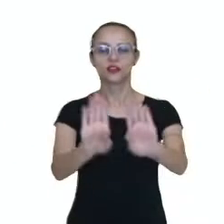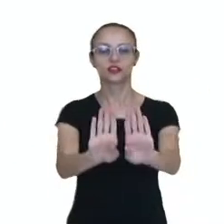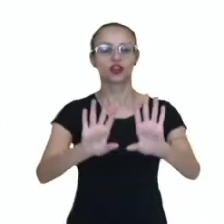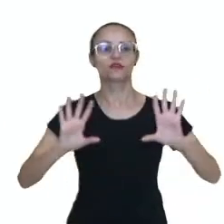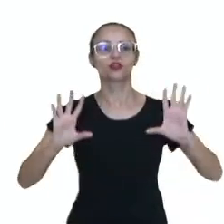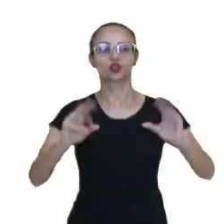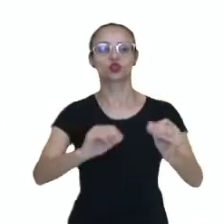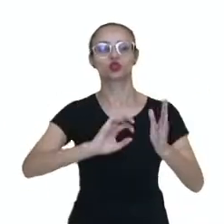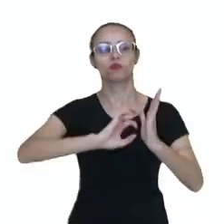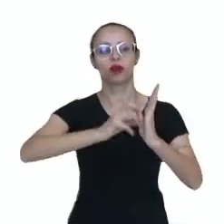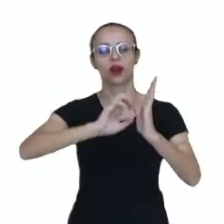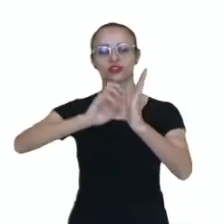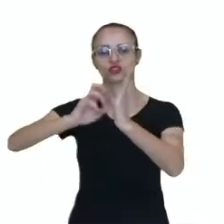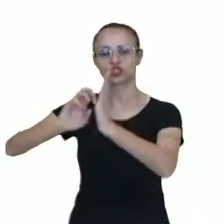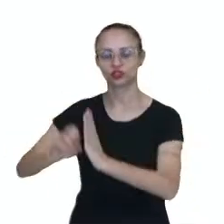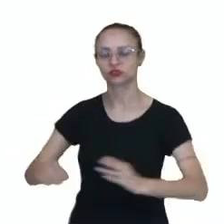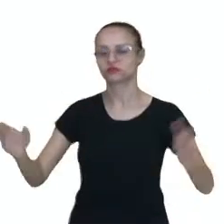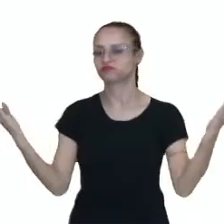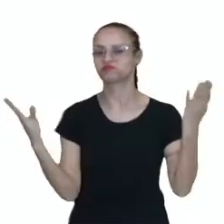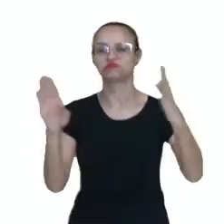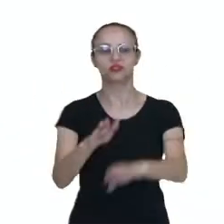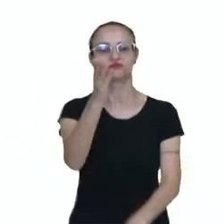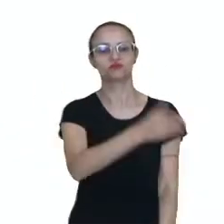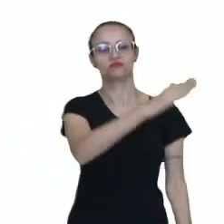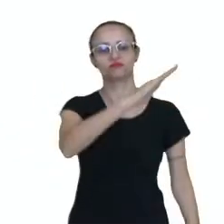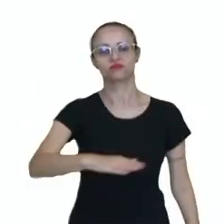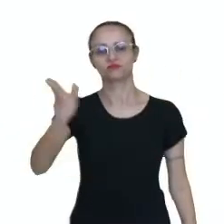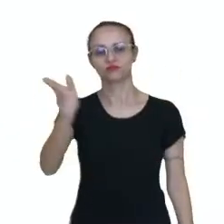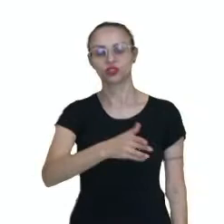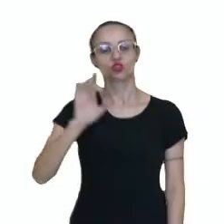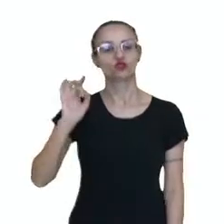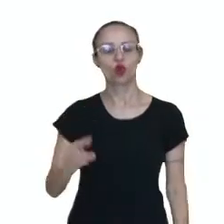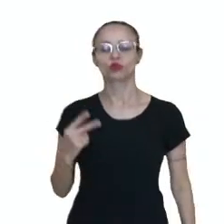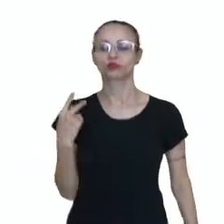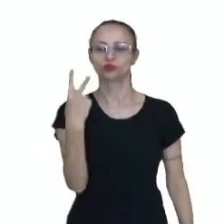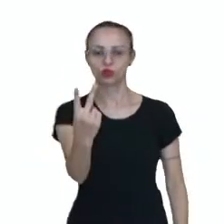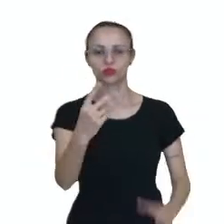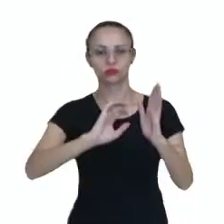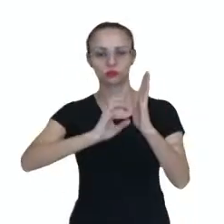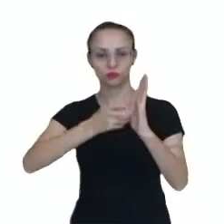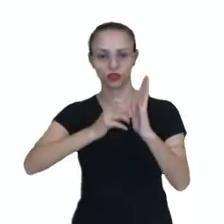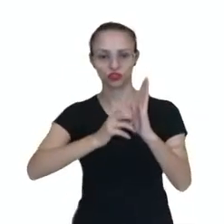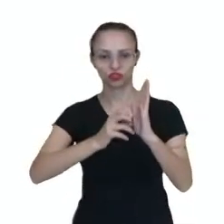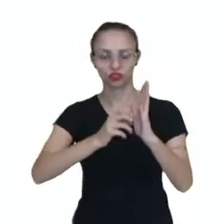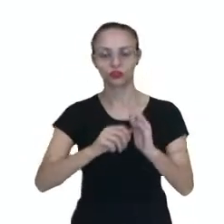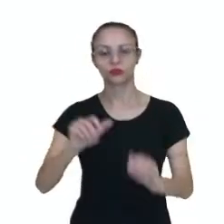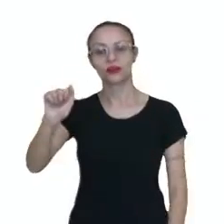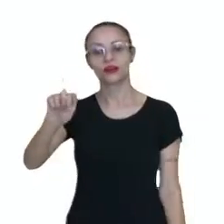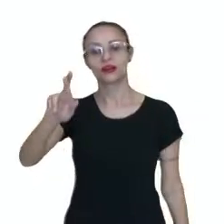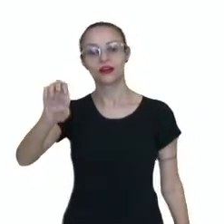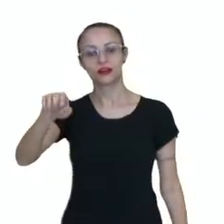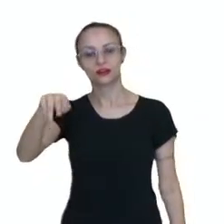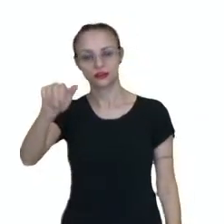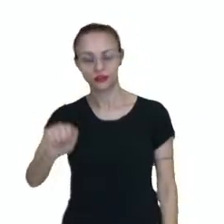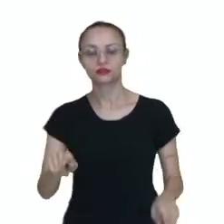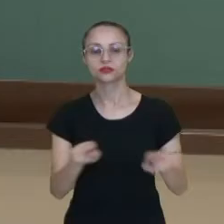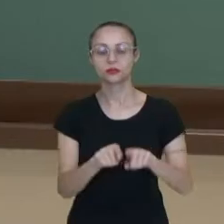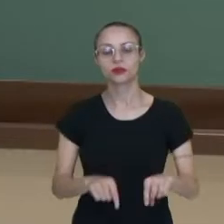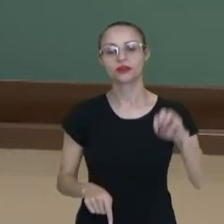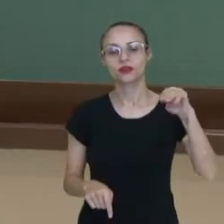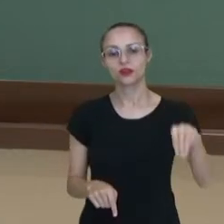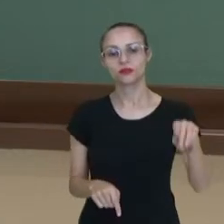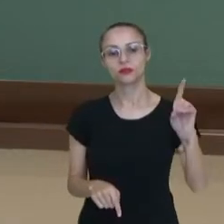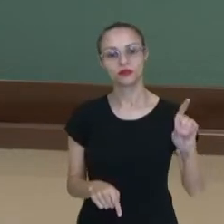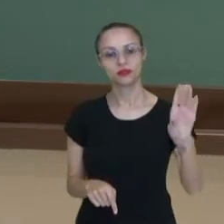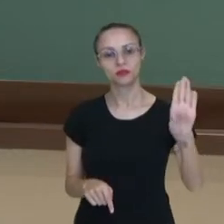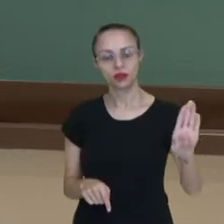os partidos políticos do Brasil e estabelecia apenas 2 partidos políticos, a Arena e o MDB, um partido